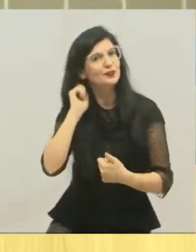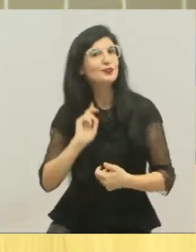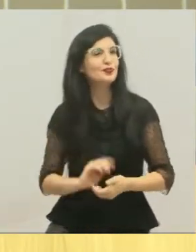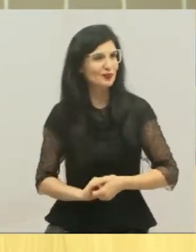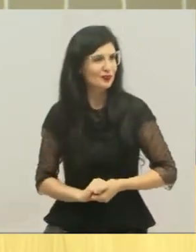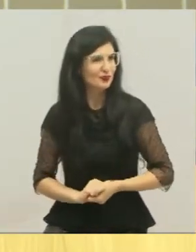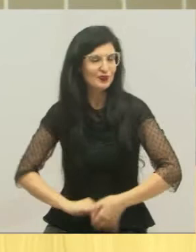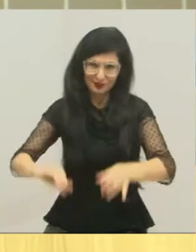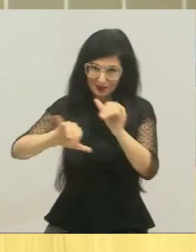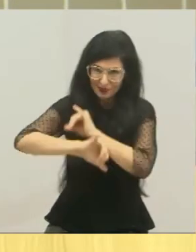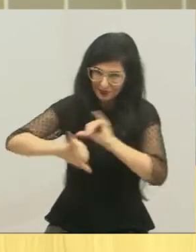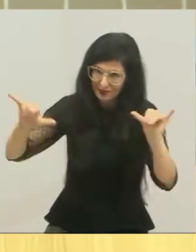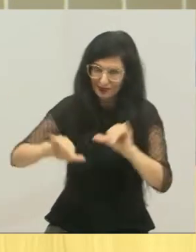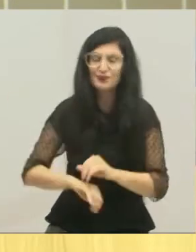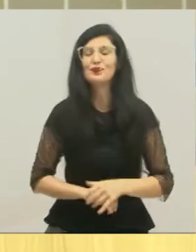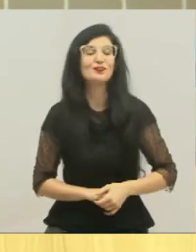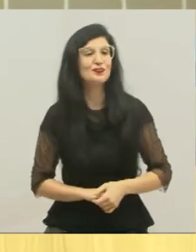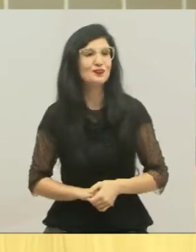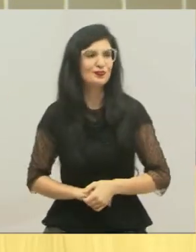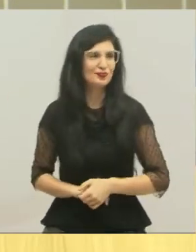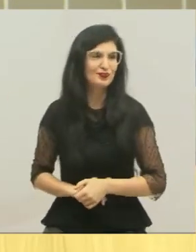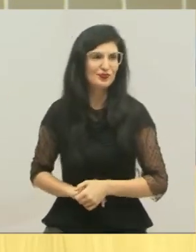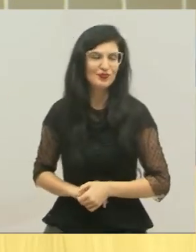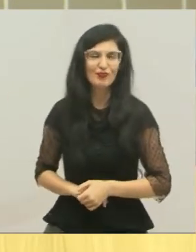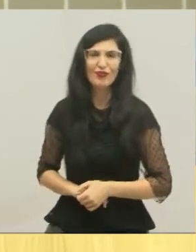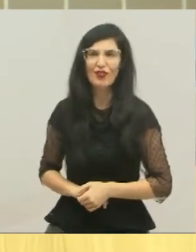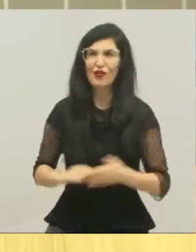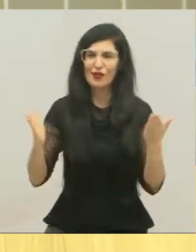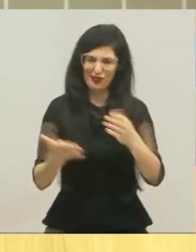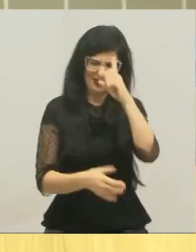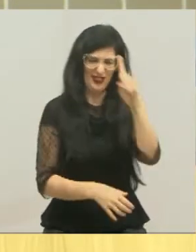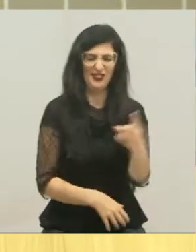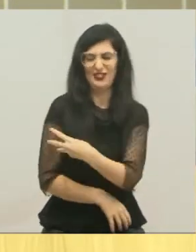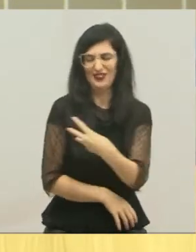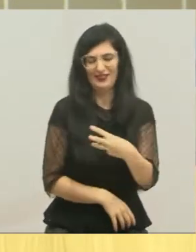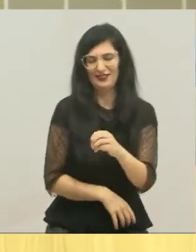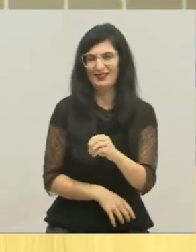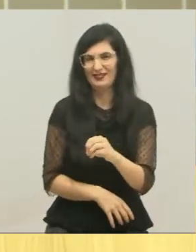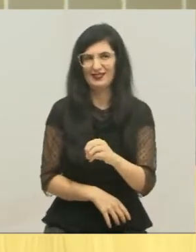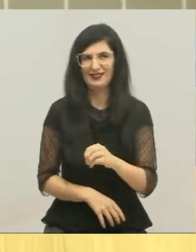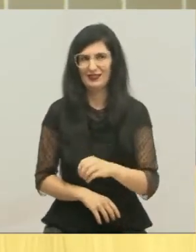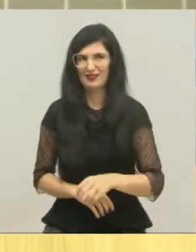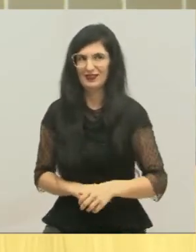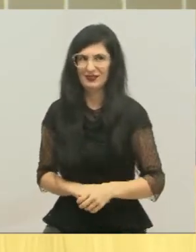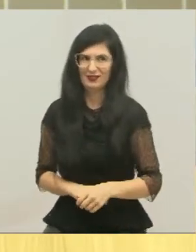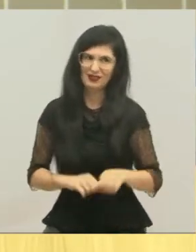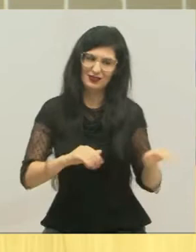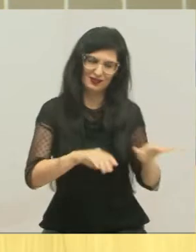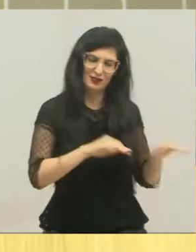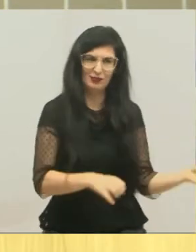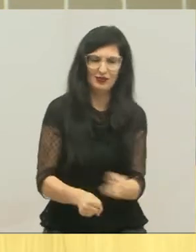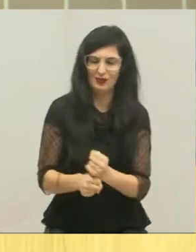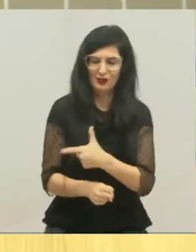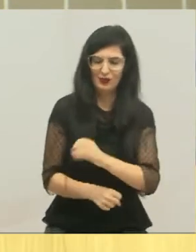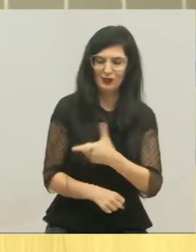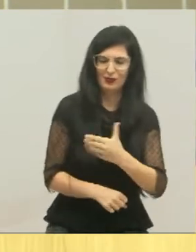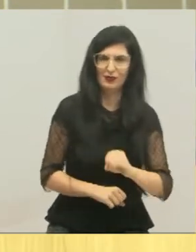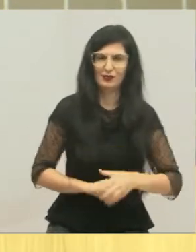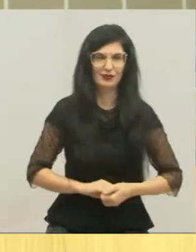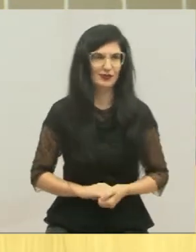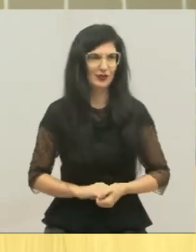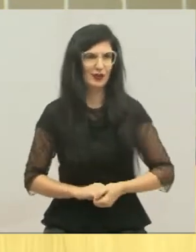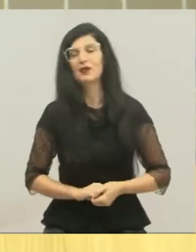para a divulgação da presente manifestação. Sala das Sessões, 30 de setembro de